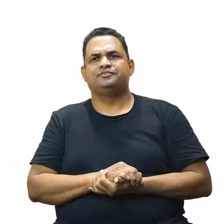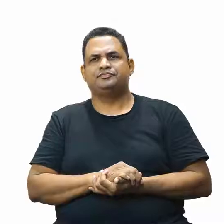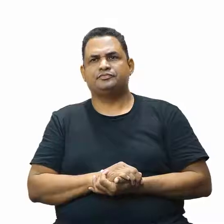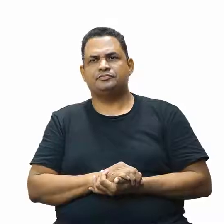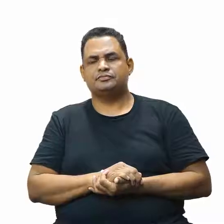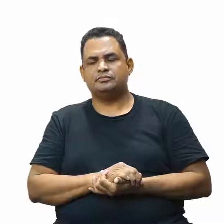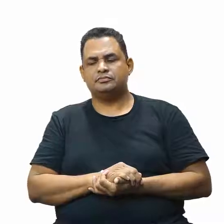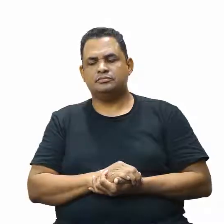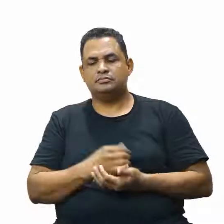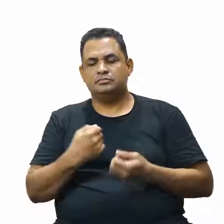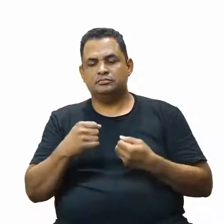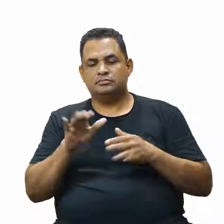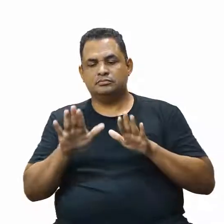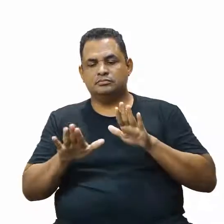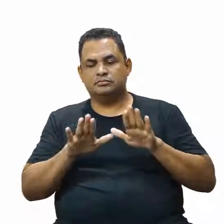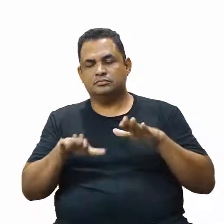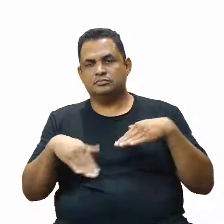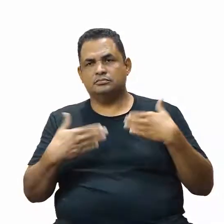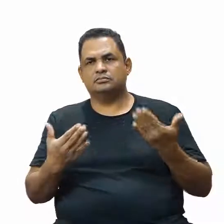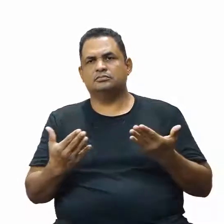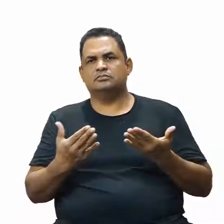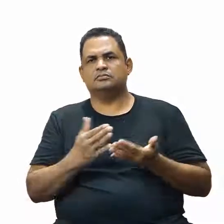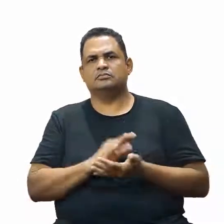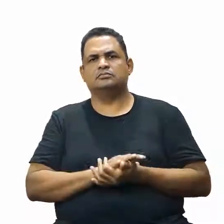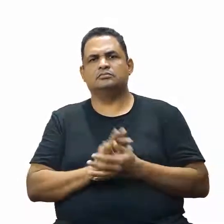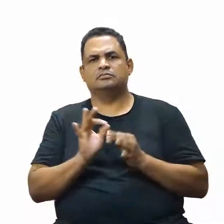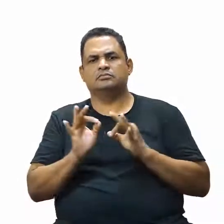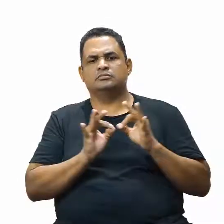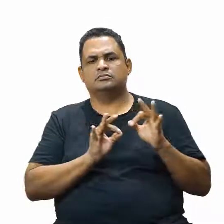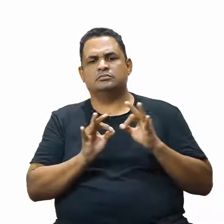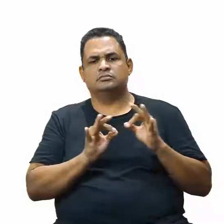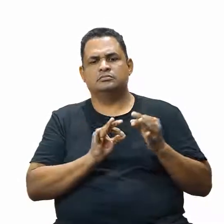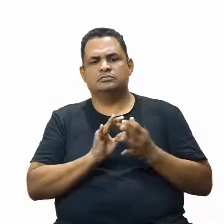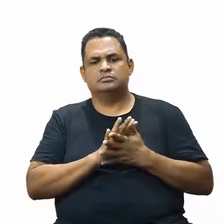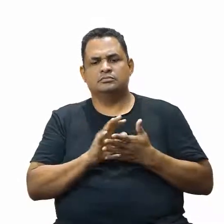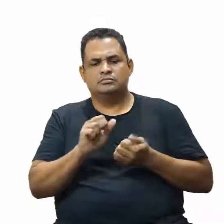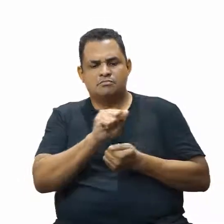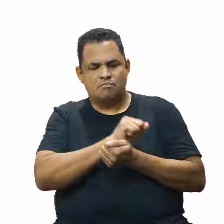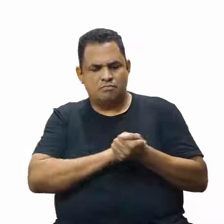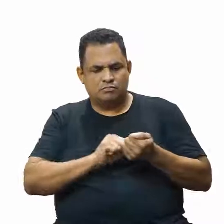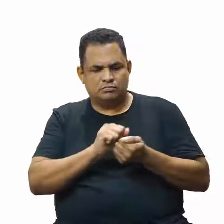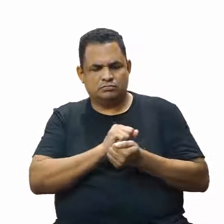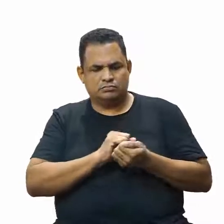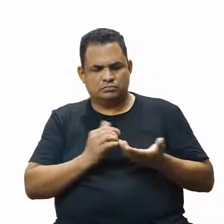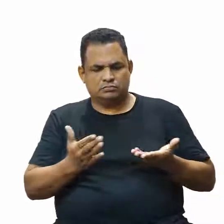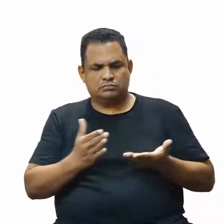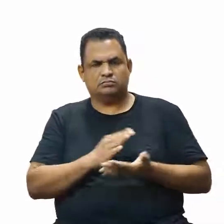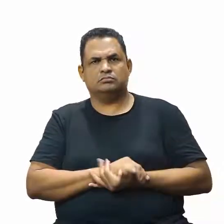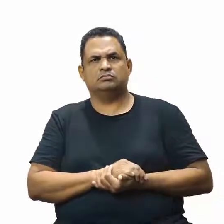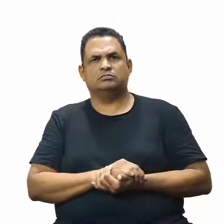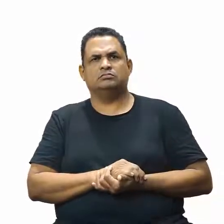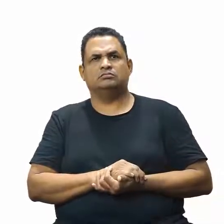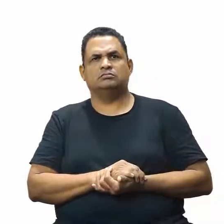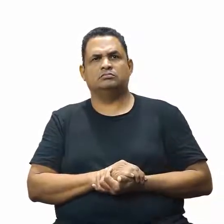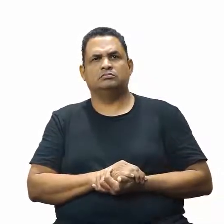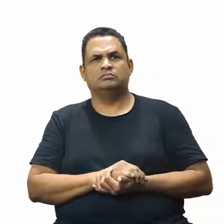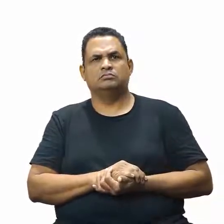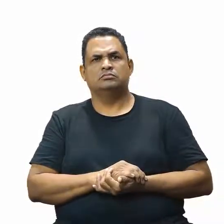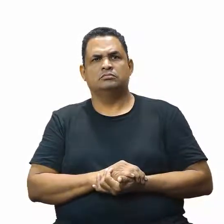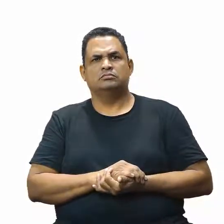a gente tem que tomar cuidado com o cupim para a formação de pasto. É uma praga mesmo.